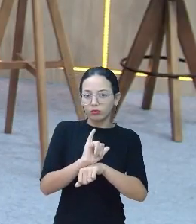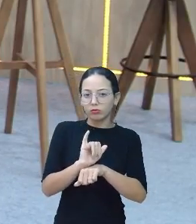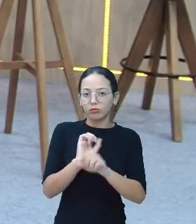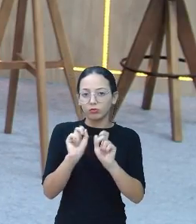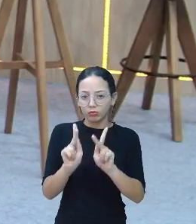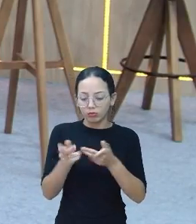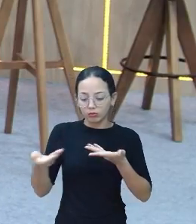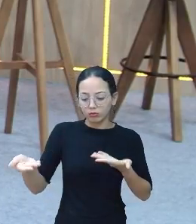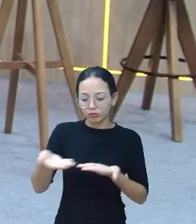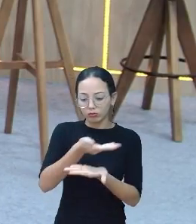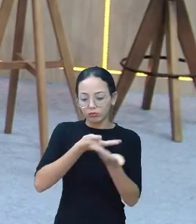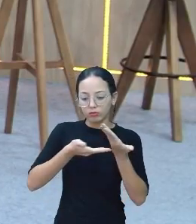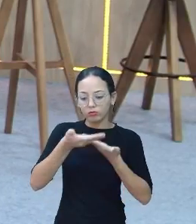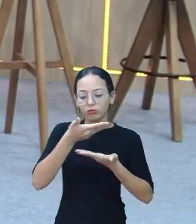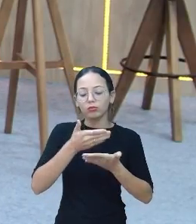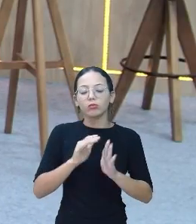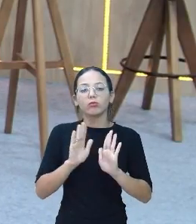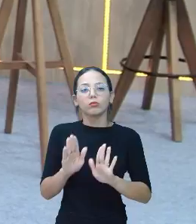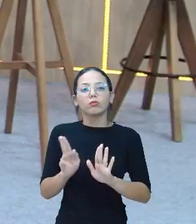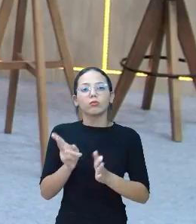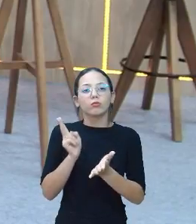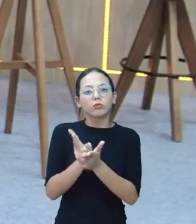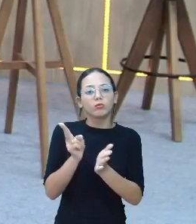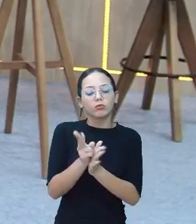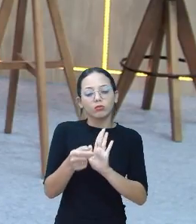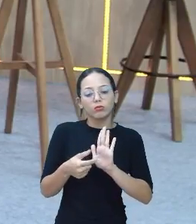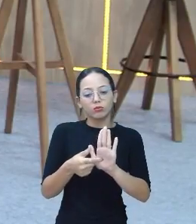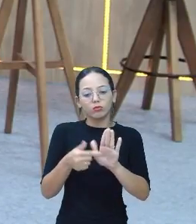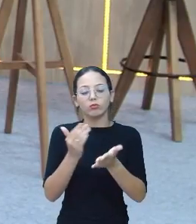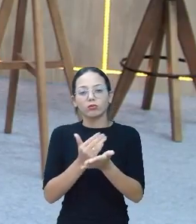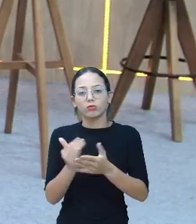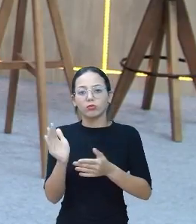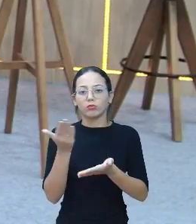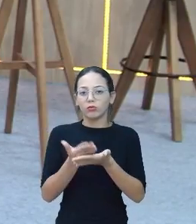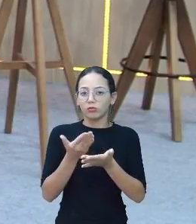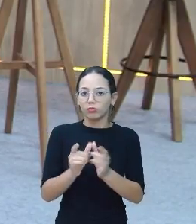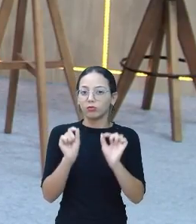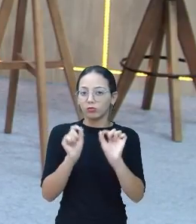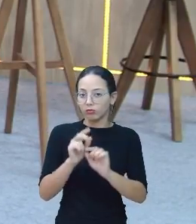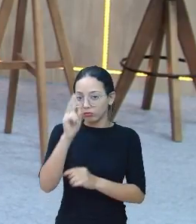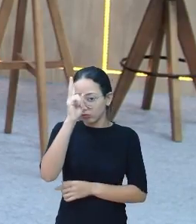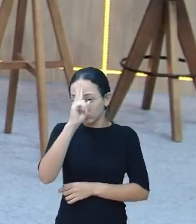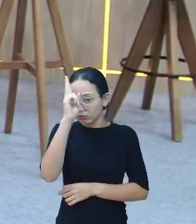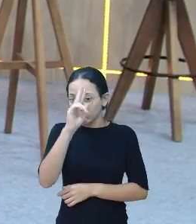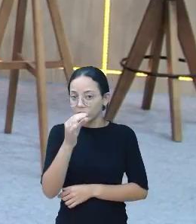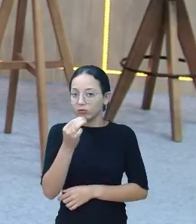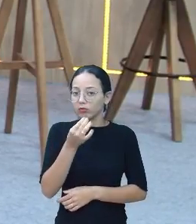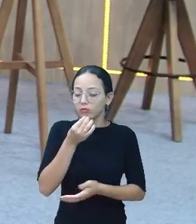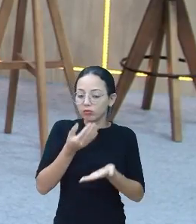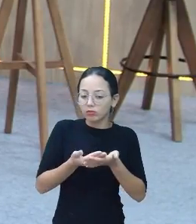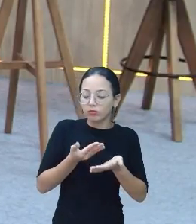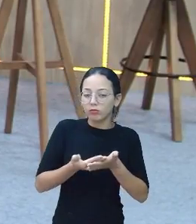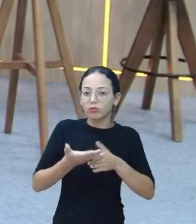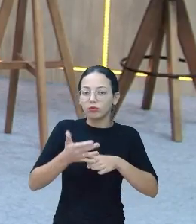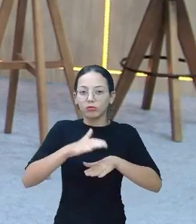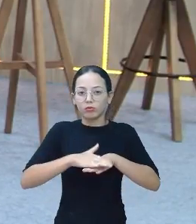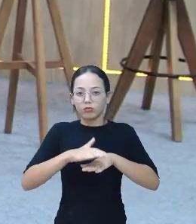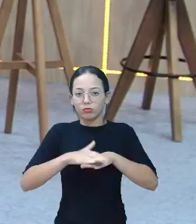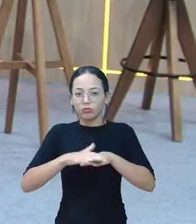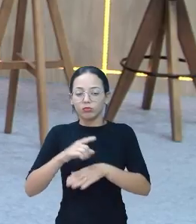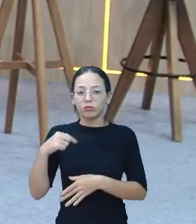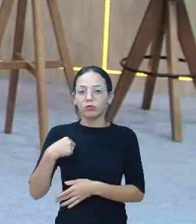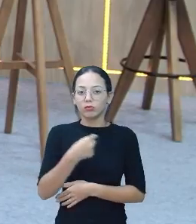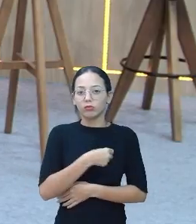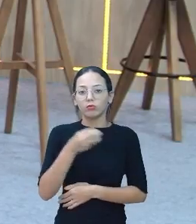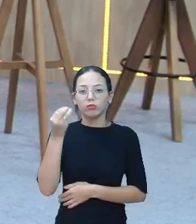tá bom? E uma outra coisa que eu sempre trago no início da aula é lembrar que para ser uma aula de matemática, a gente vai